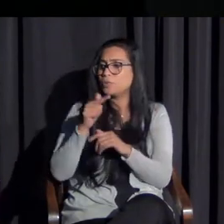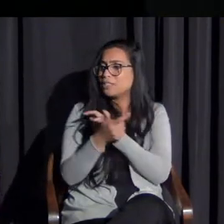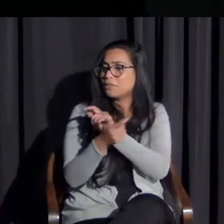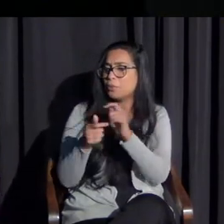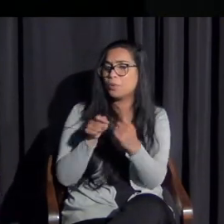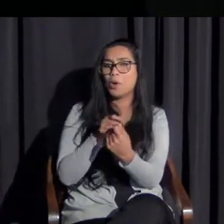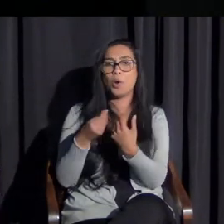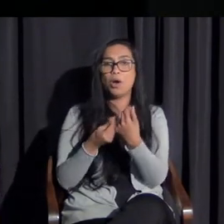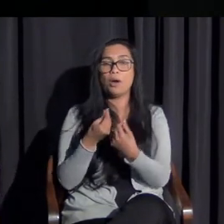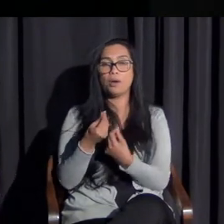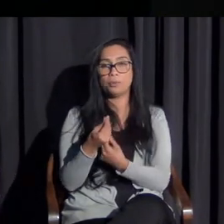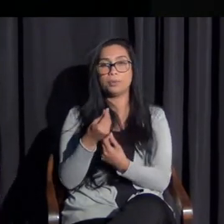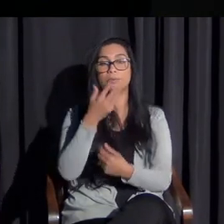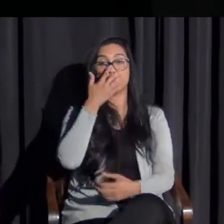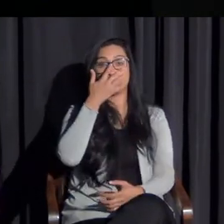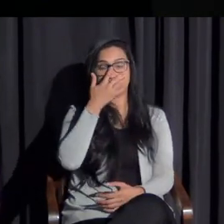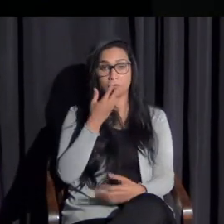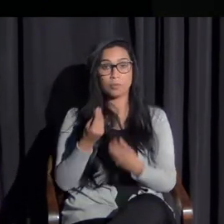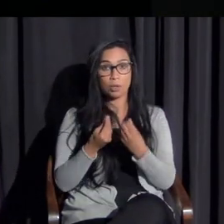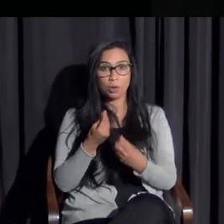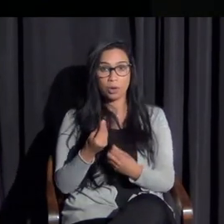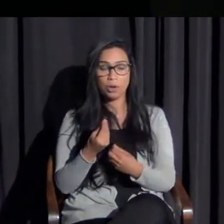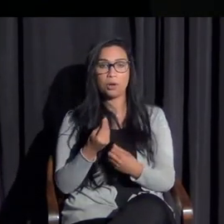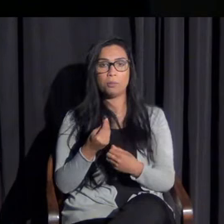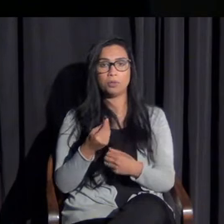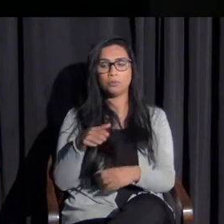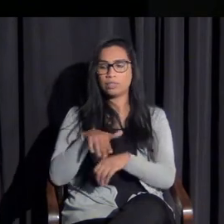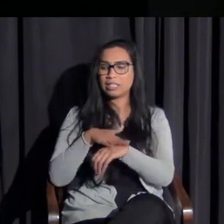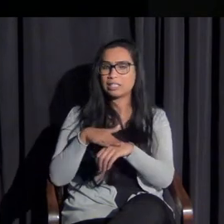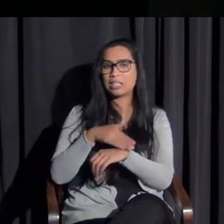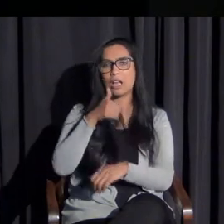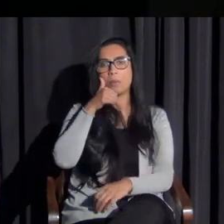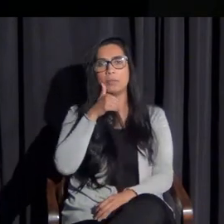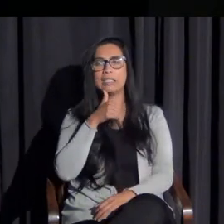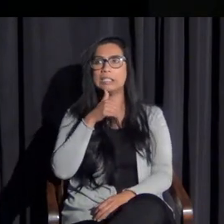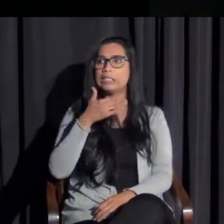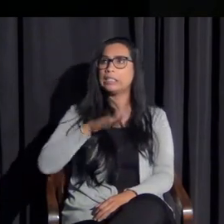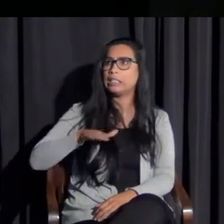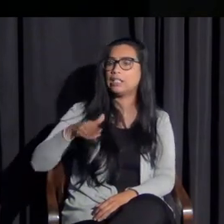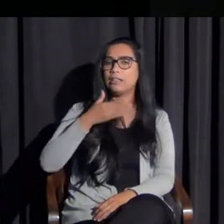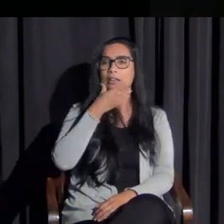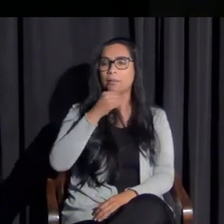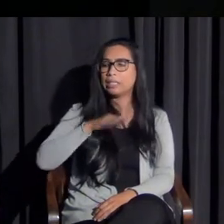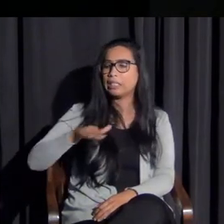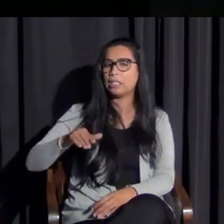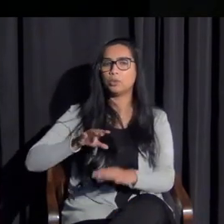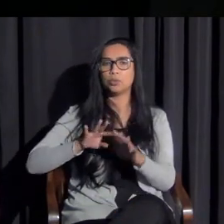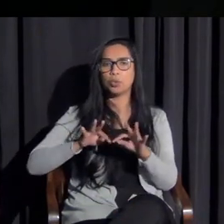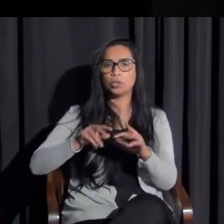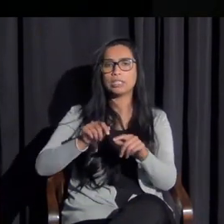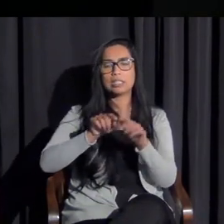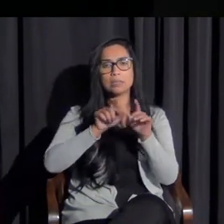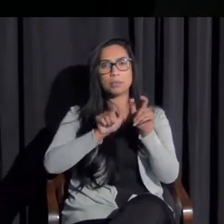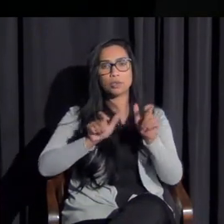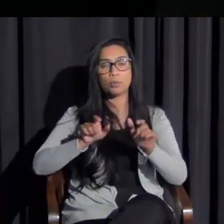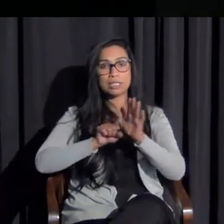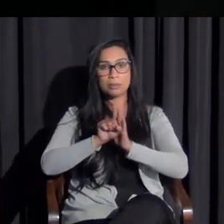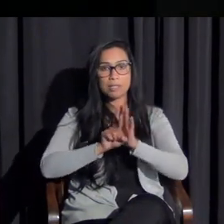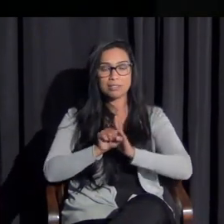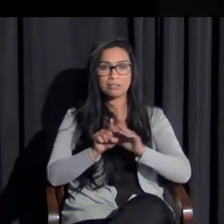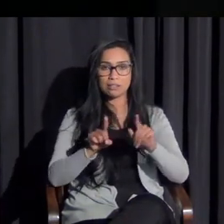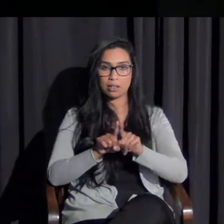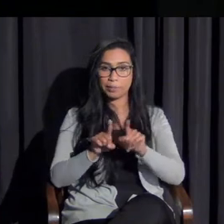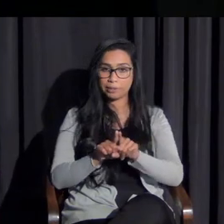então, para quem está com elas, né, com as meninas, meninos, meninas diariamente, e para pesquisadores e pesquisadoras.